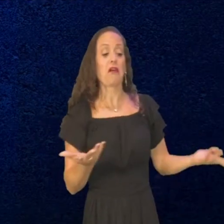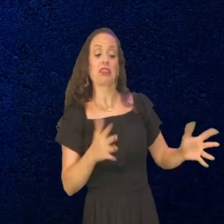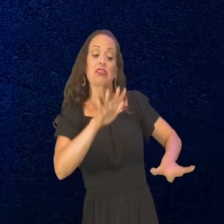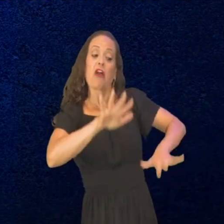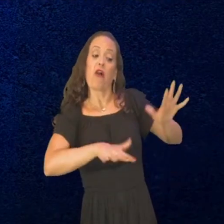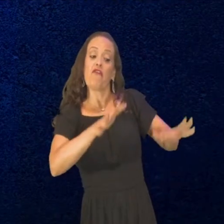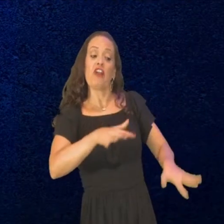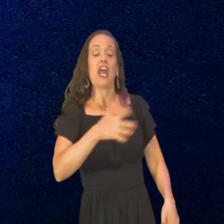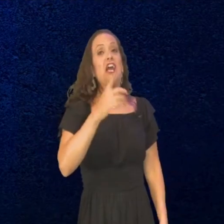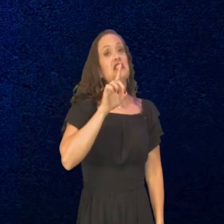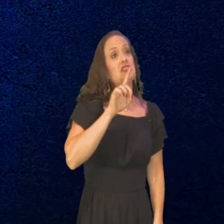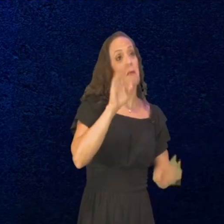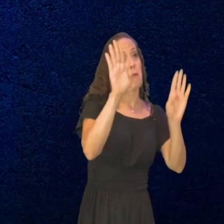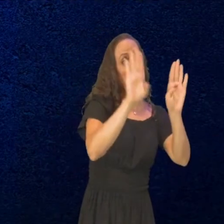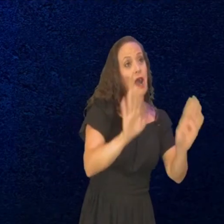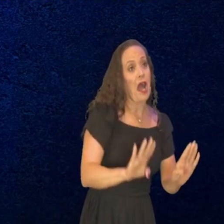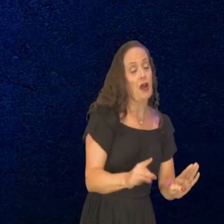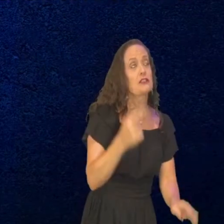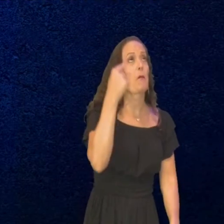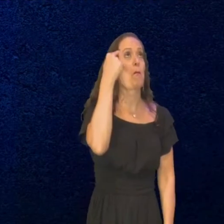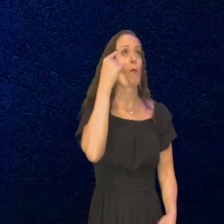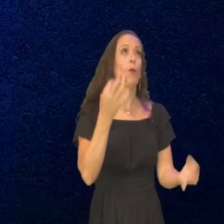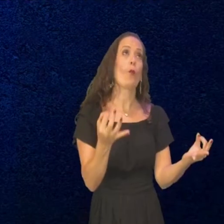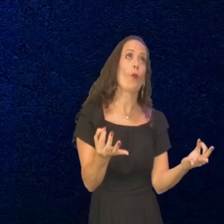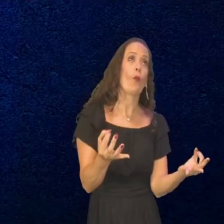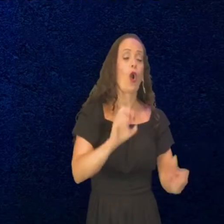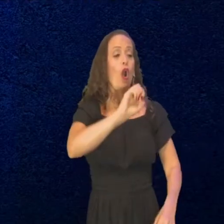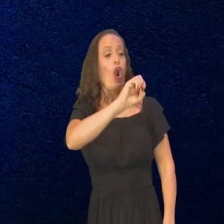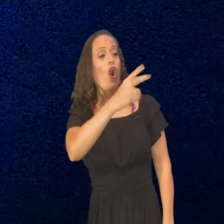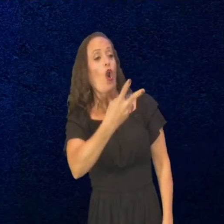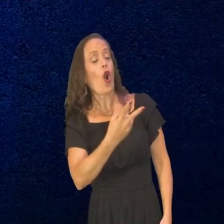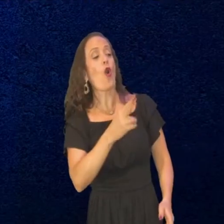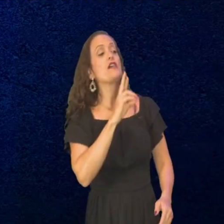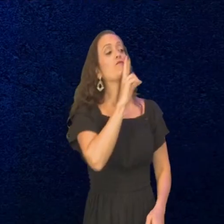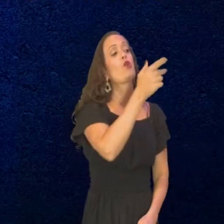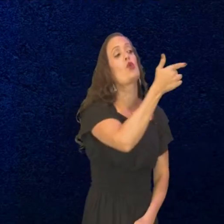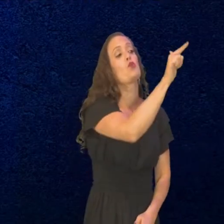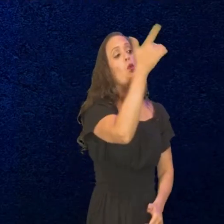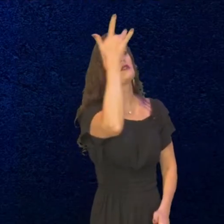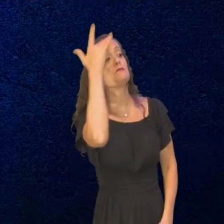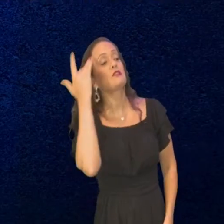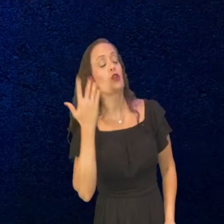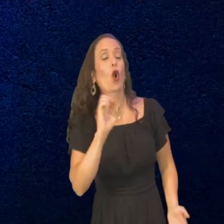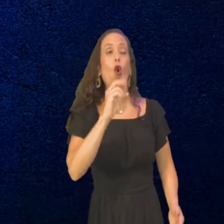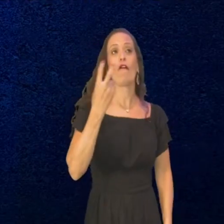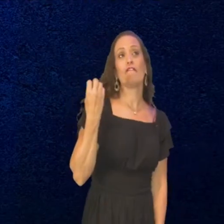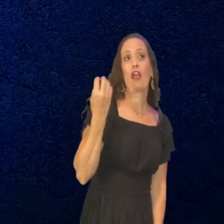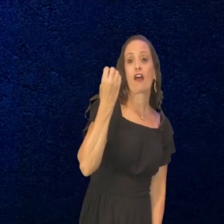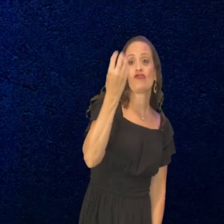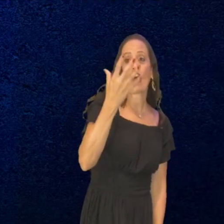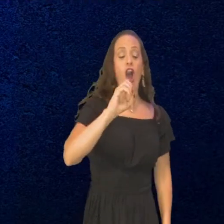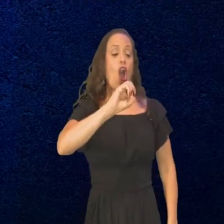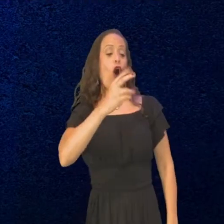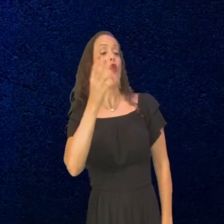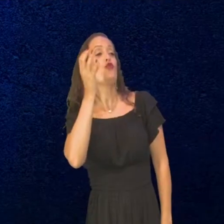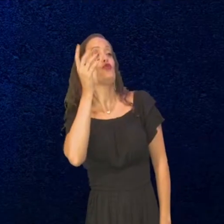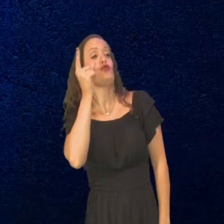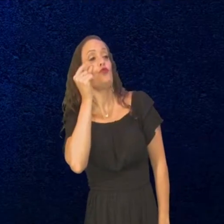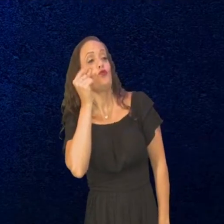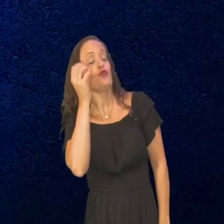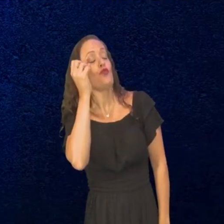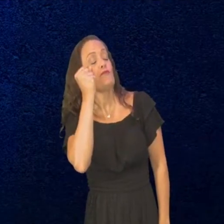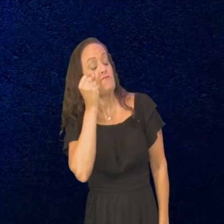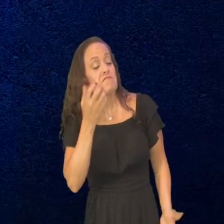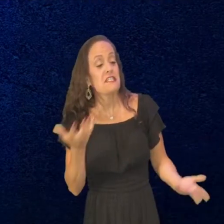que esteja meditando, atendendo às necessidades ou viajando. Talvez esteja dormindo